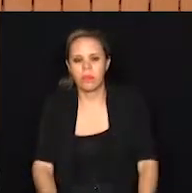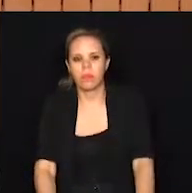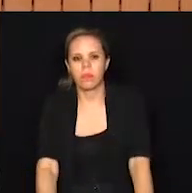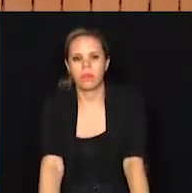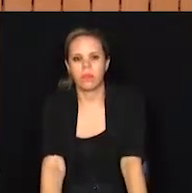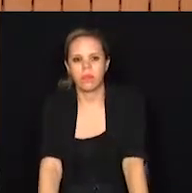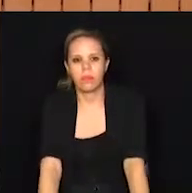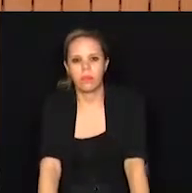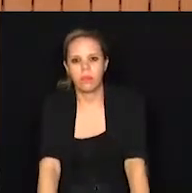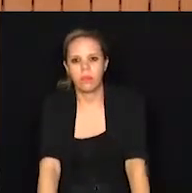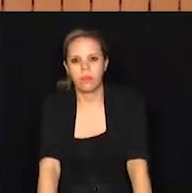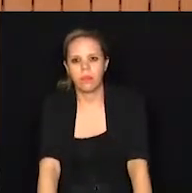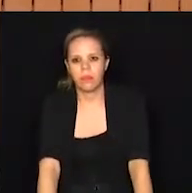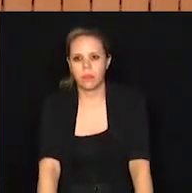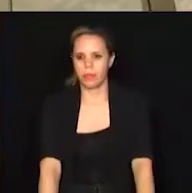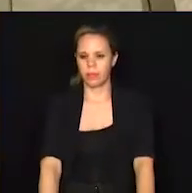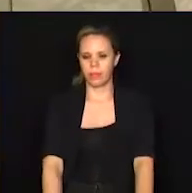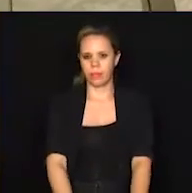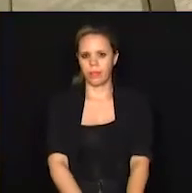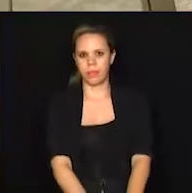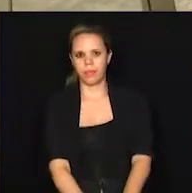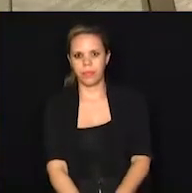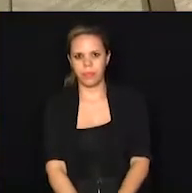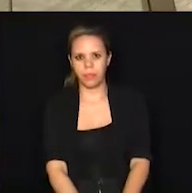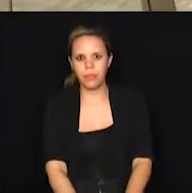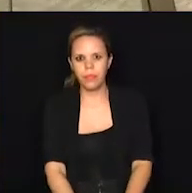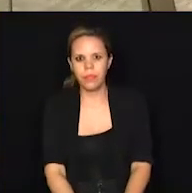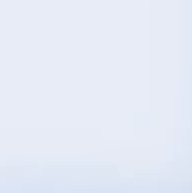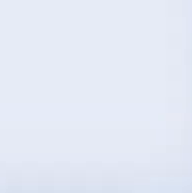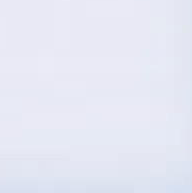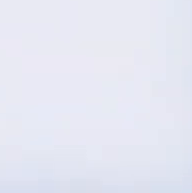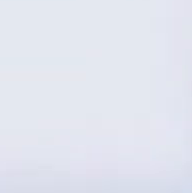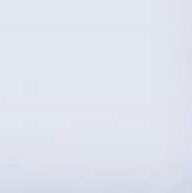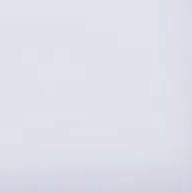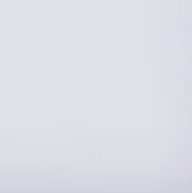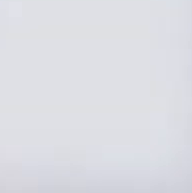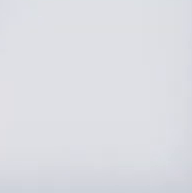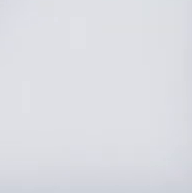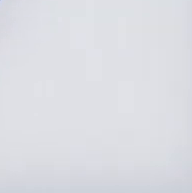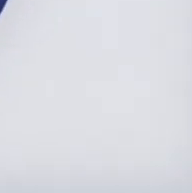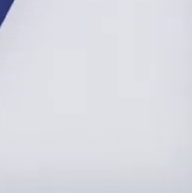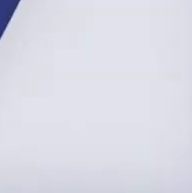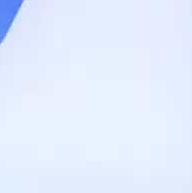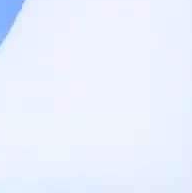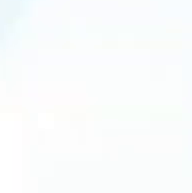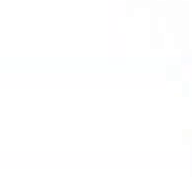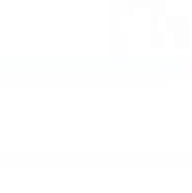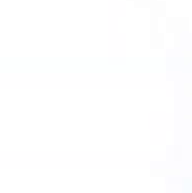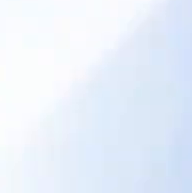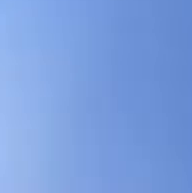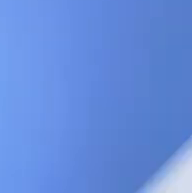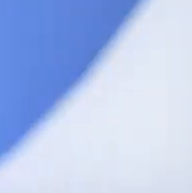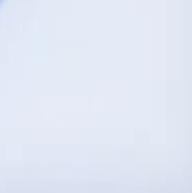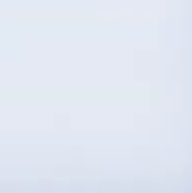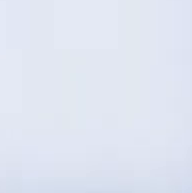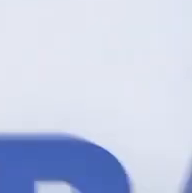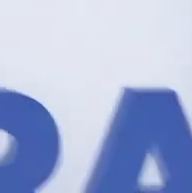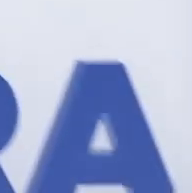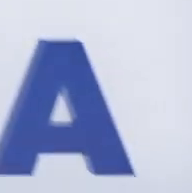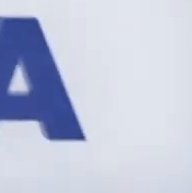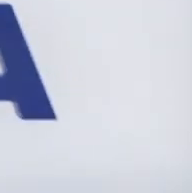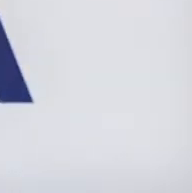Essa reclamação a gente ouve aqui por parte da Câmara, não só dos professores, dos trabalhadores, dos pais, das mães, dos